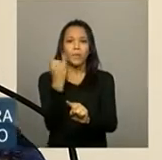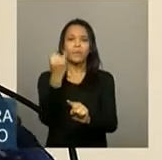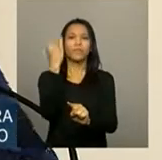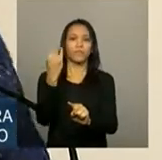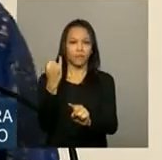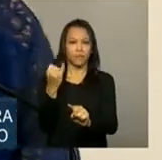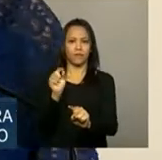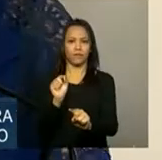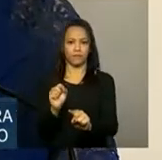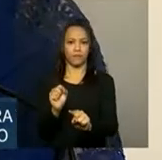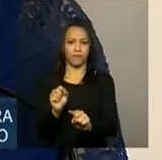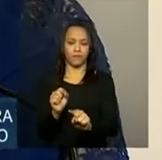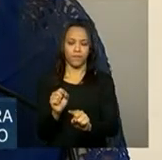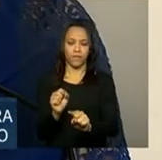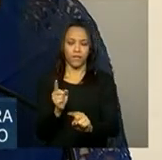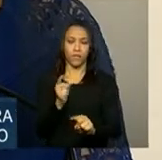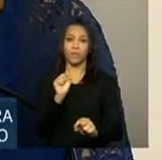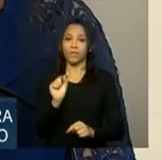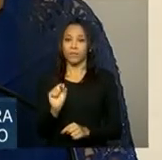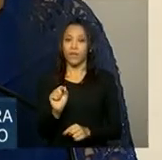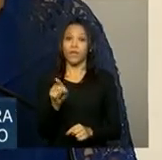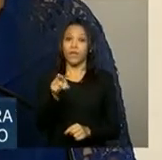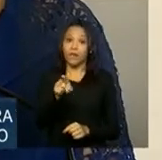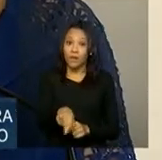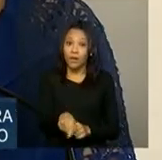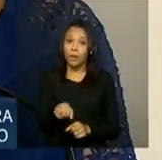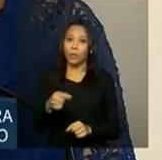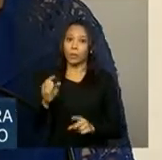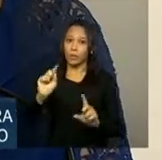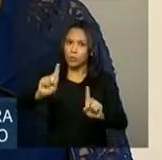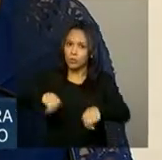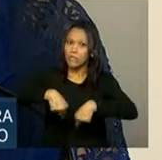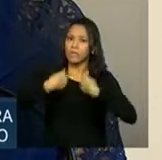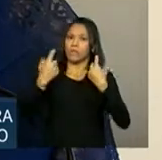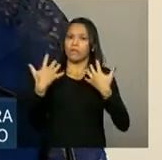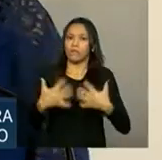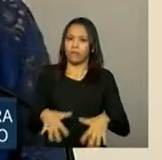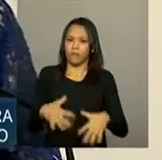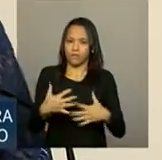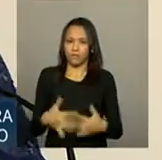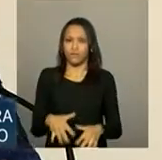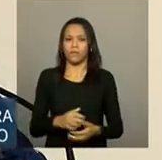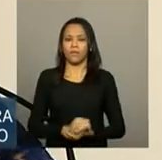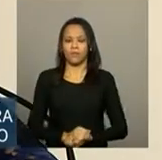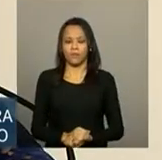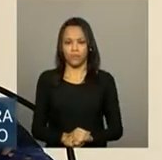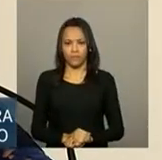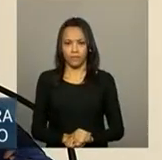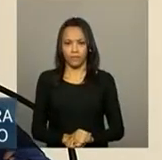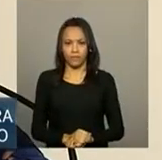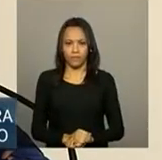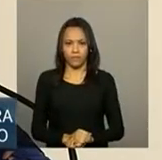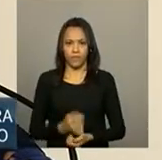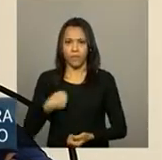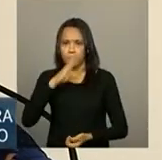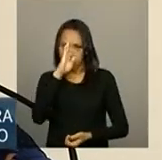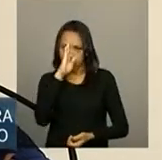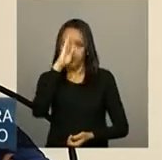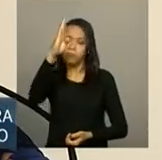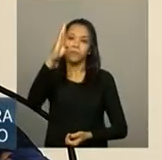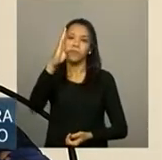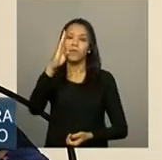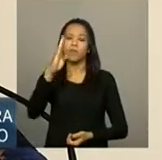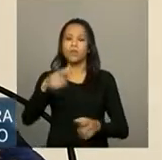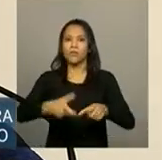esses montantes reflete justamente O Grande Desafio que é ter Principalmente